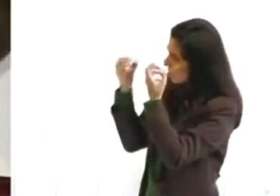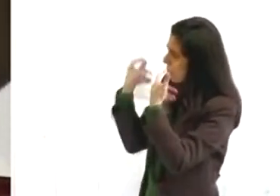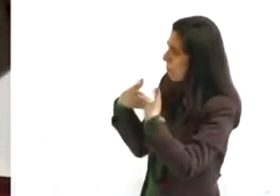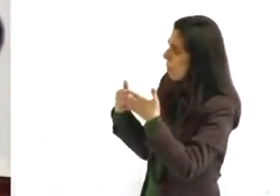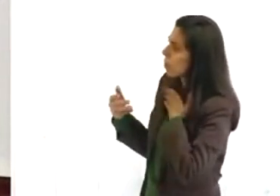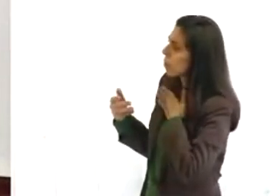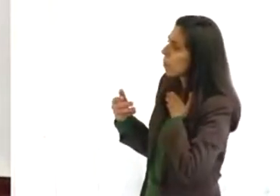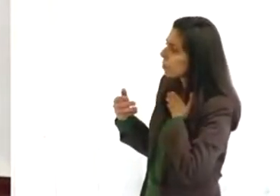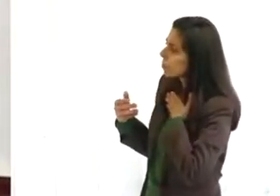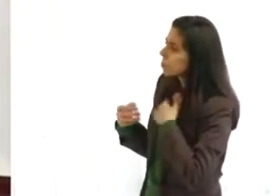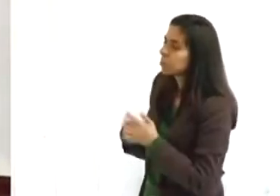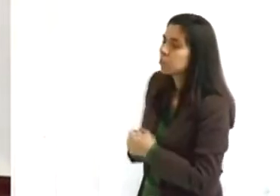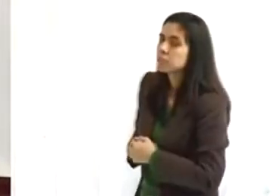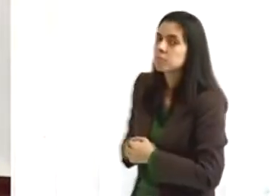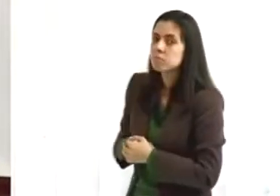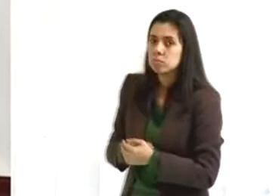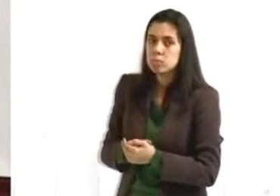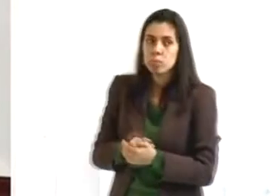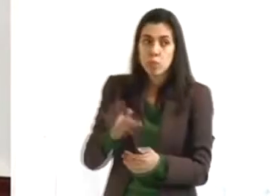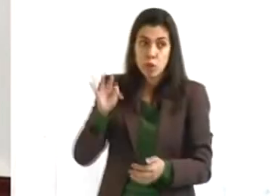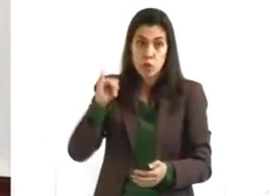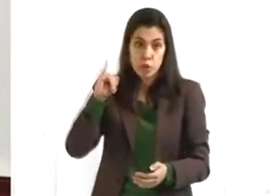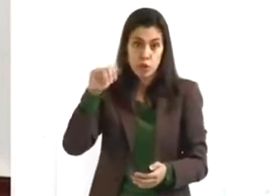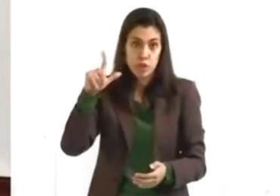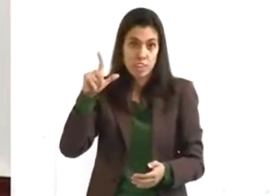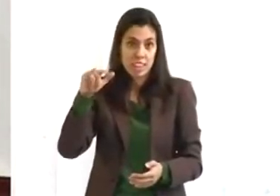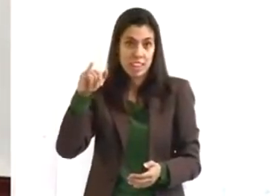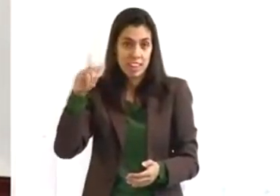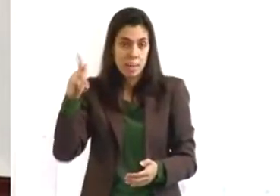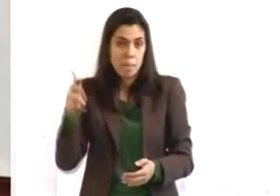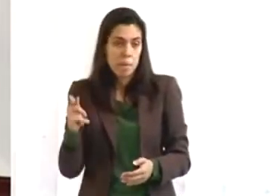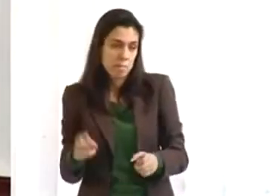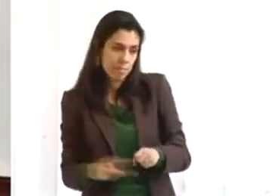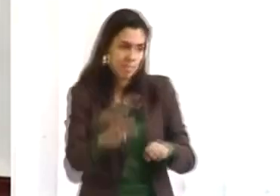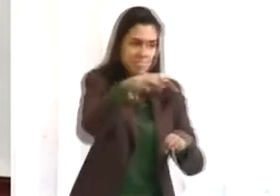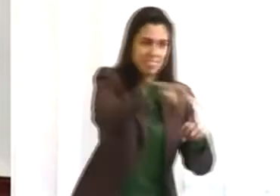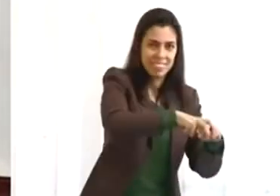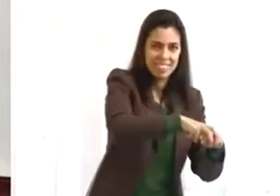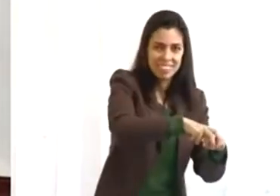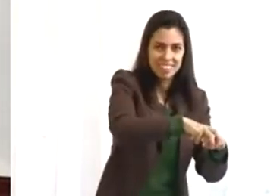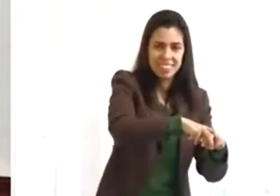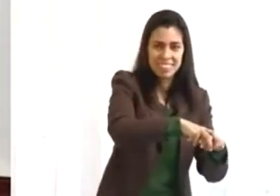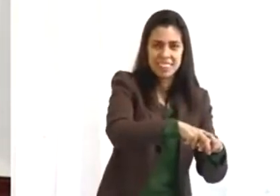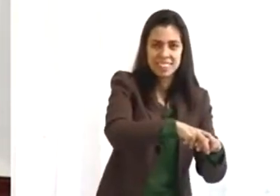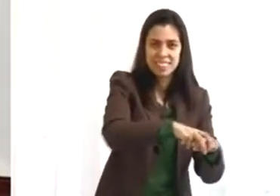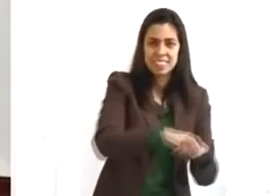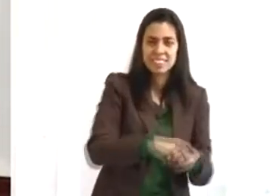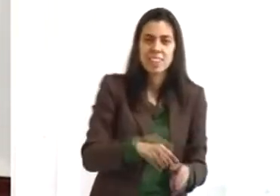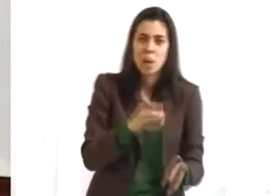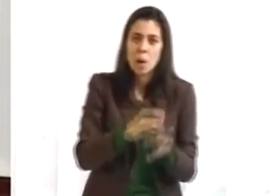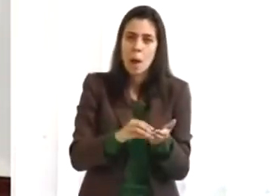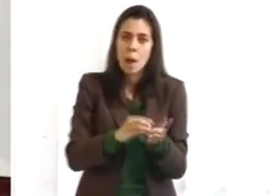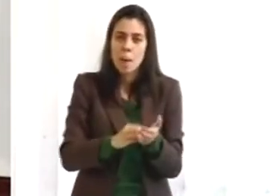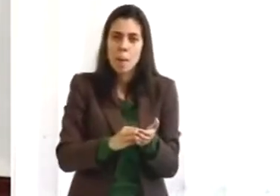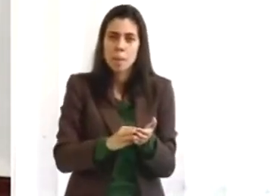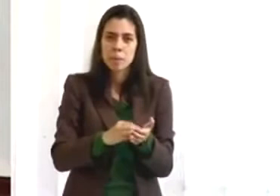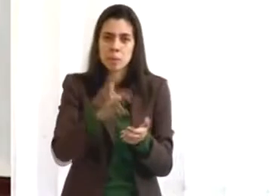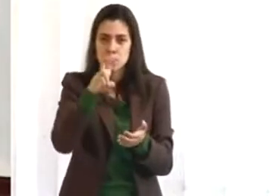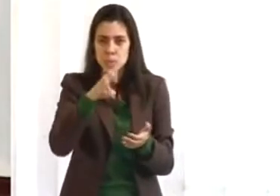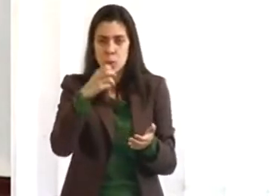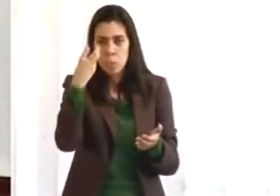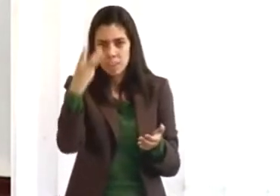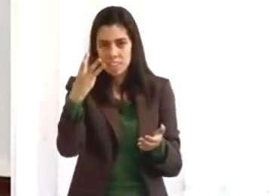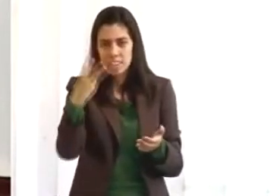explicar? E a passagem que ele estava lendo corresponde ao capítulo 53, naquela época não tinha essa divisão de capítulos e